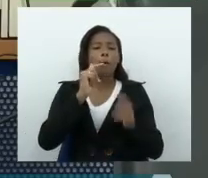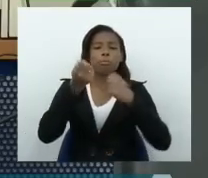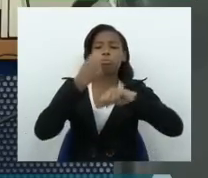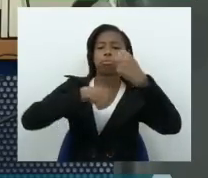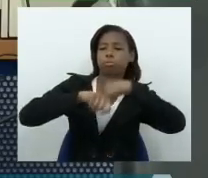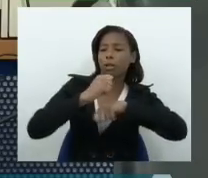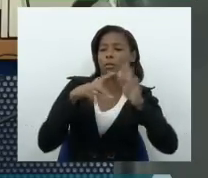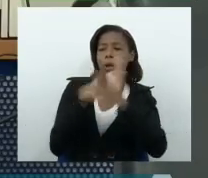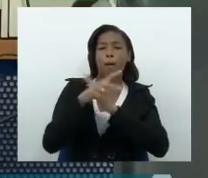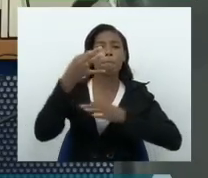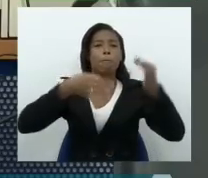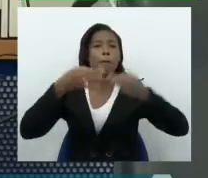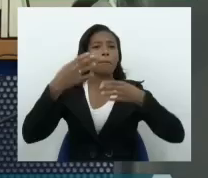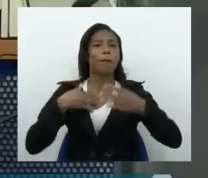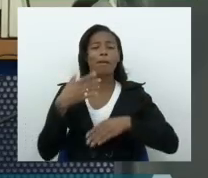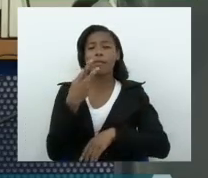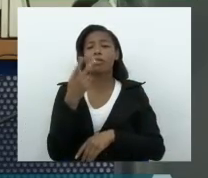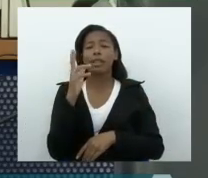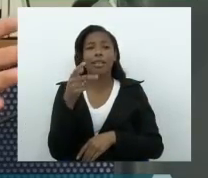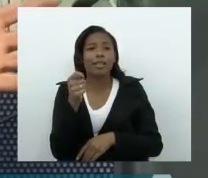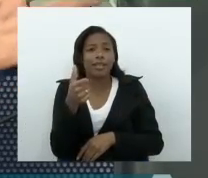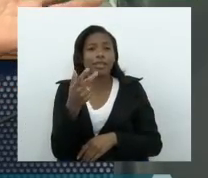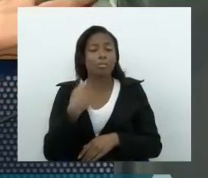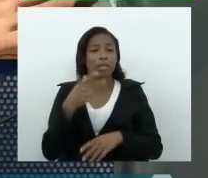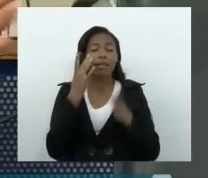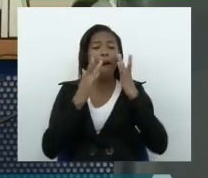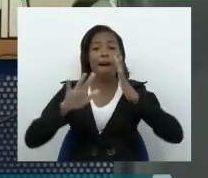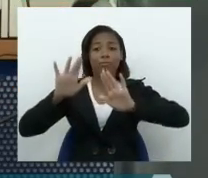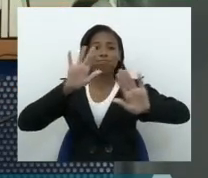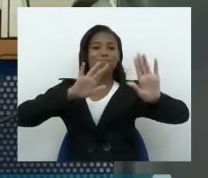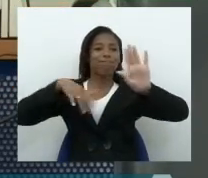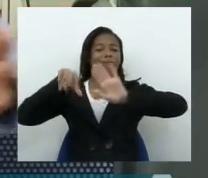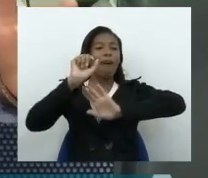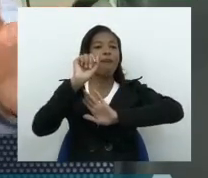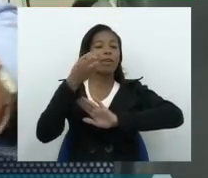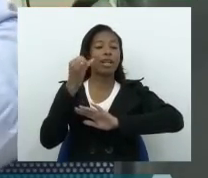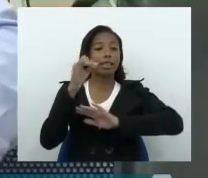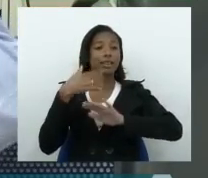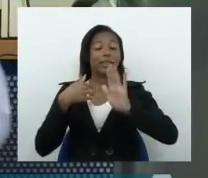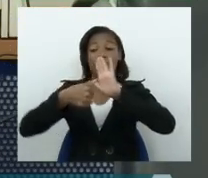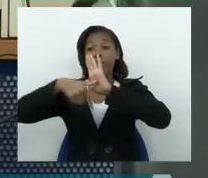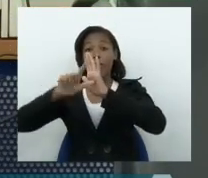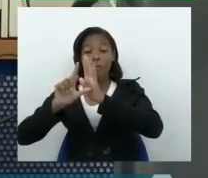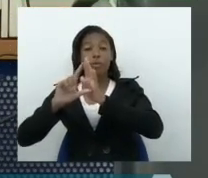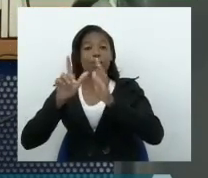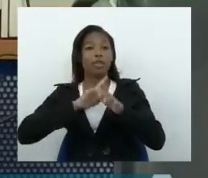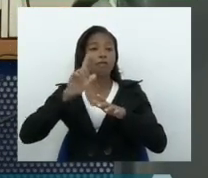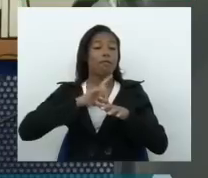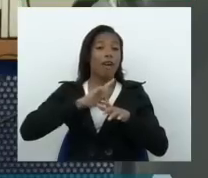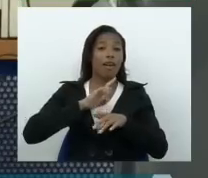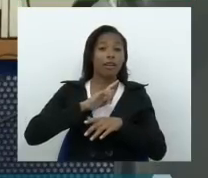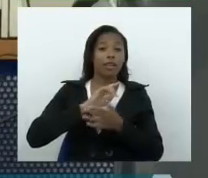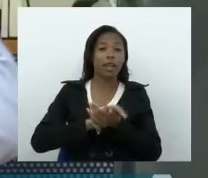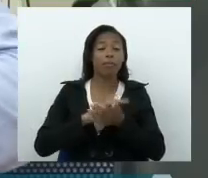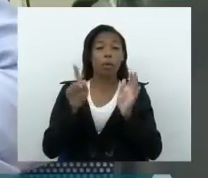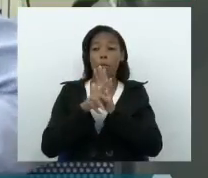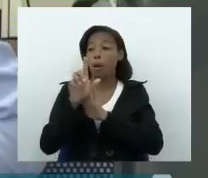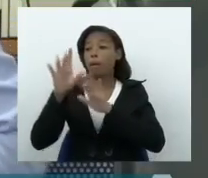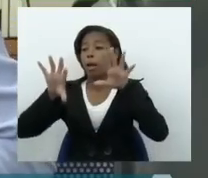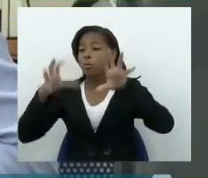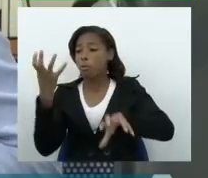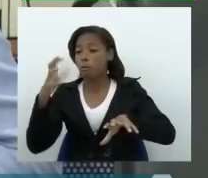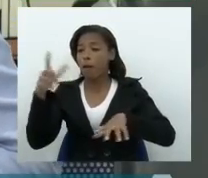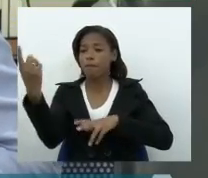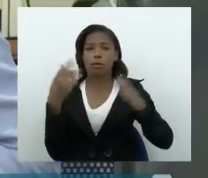negociatas políticas. Eu acabei de falar aqui, precisamos tomar cuidado, inclusive, se nesse resto de governo não vai vir a corja de Brasília aqui